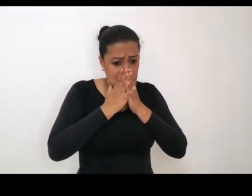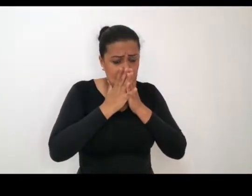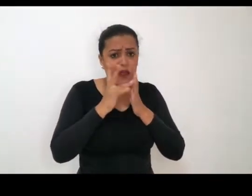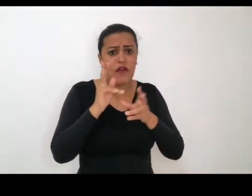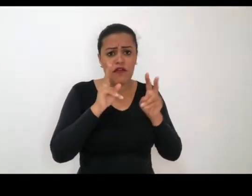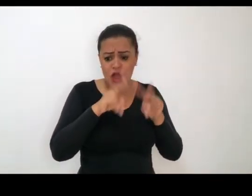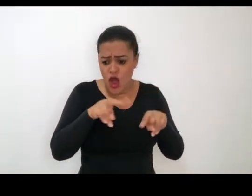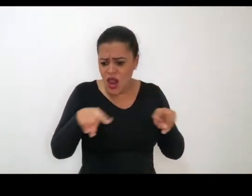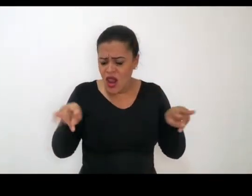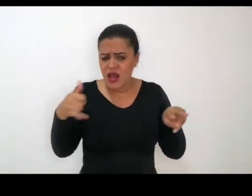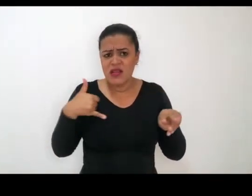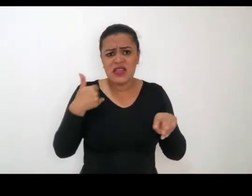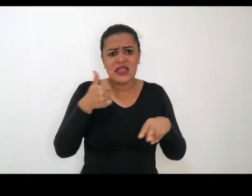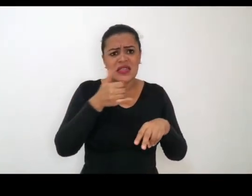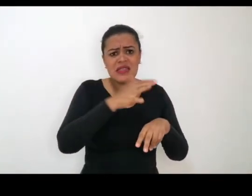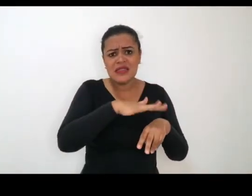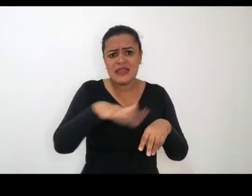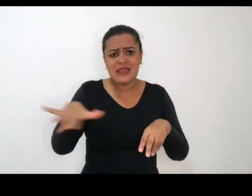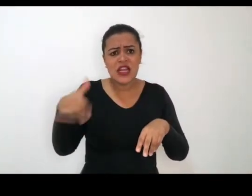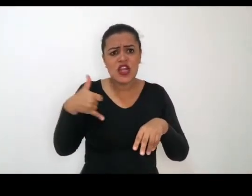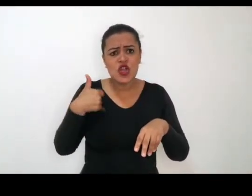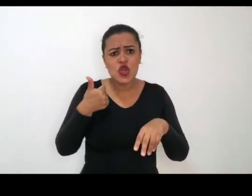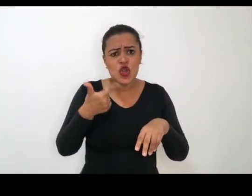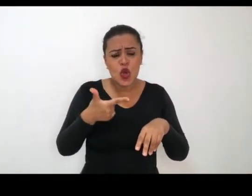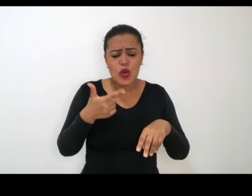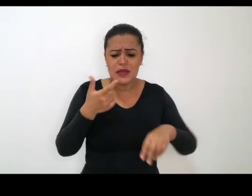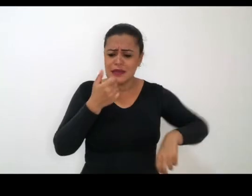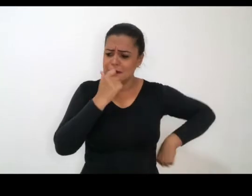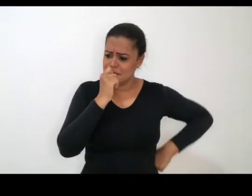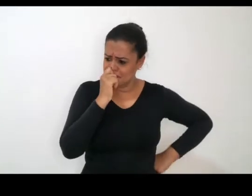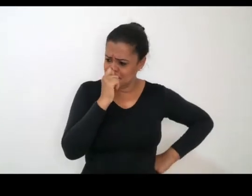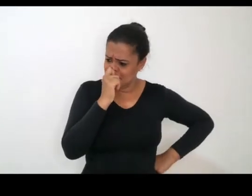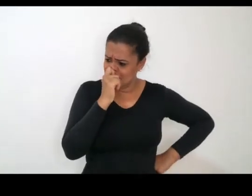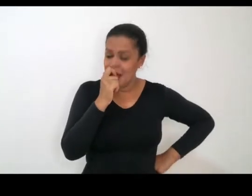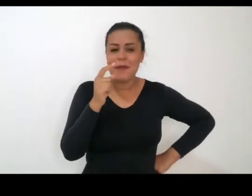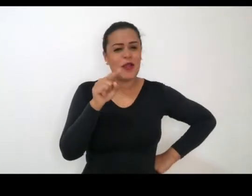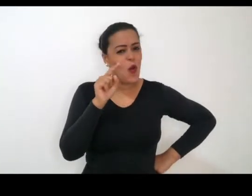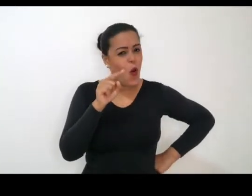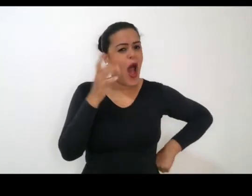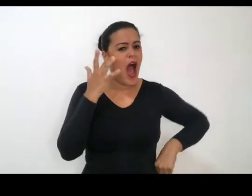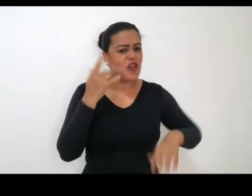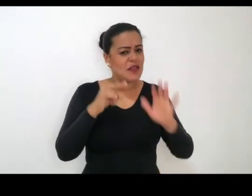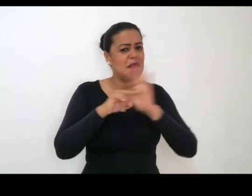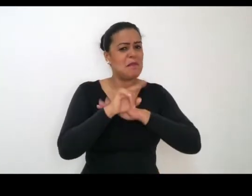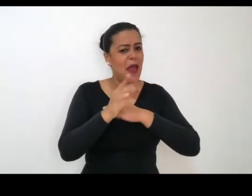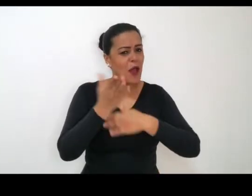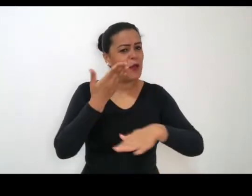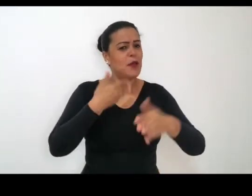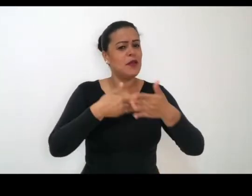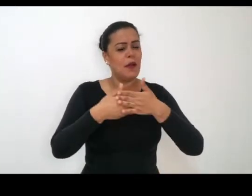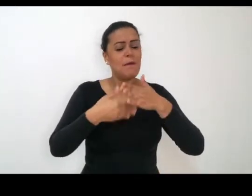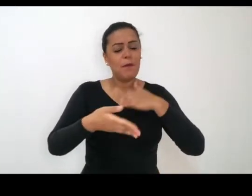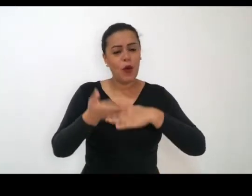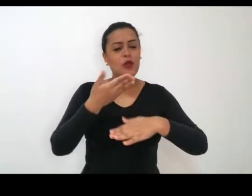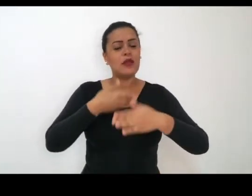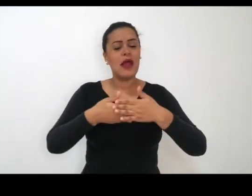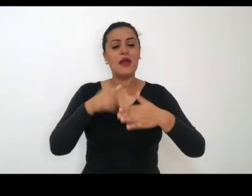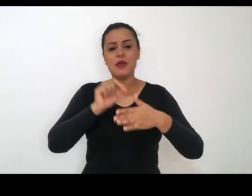mas eu achava que tinha ali o dedinho da Jussara por trás, né, fazendo aquelas perguntas cabeludas. E isso fez com